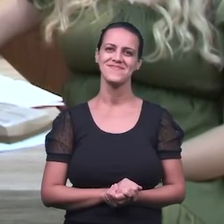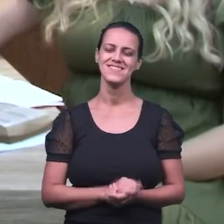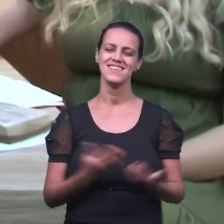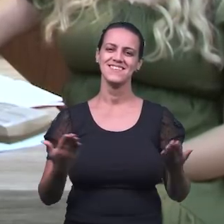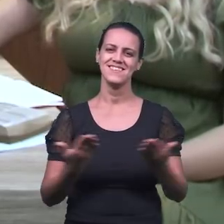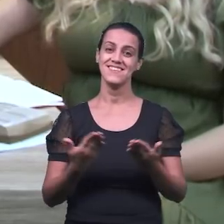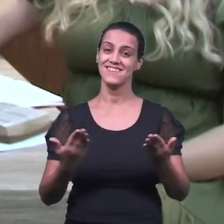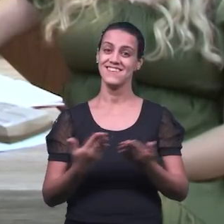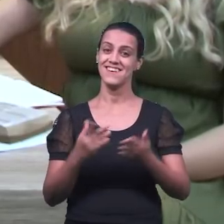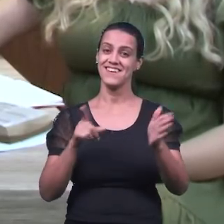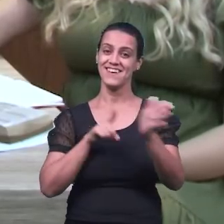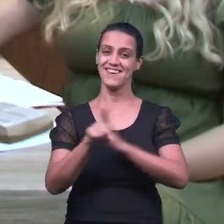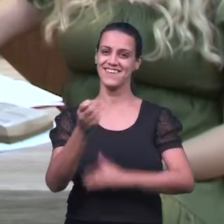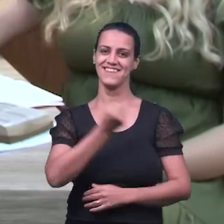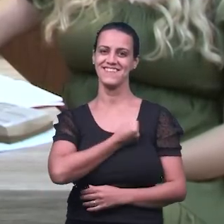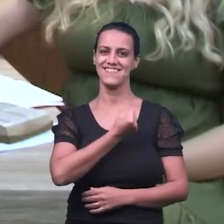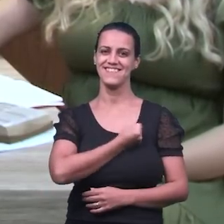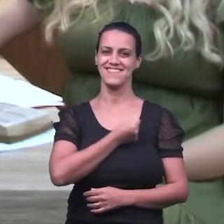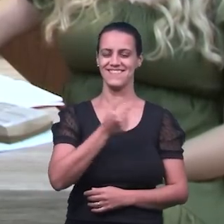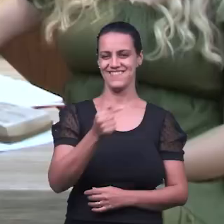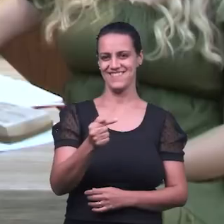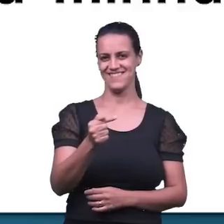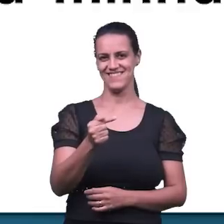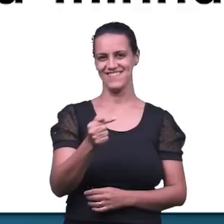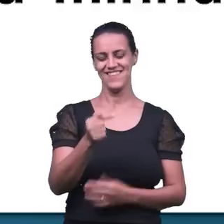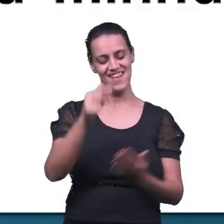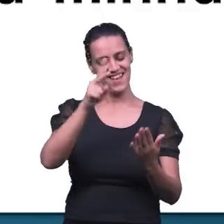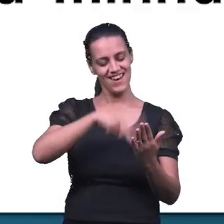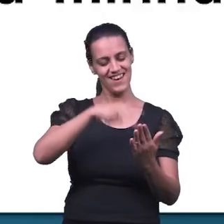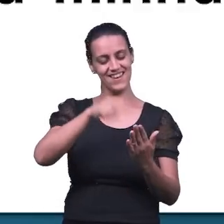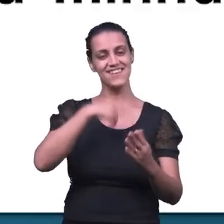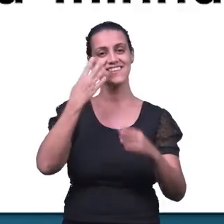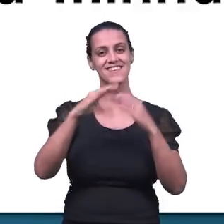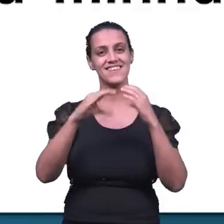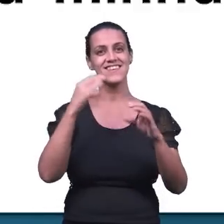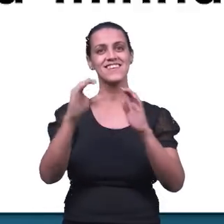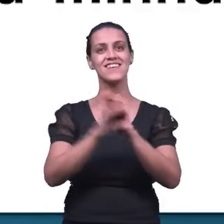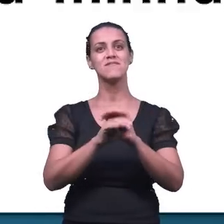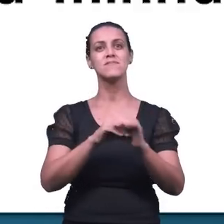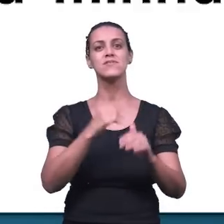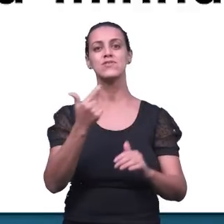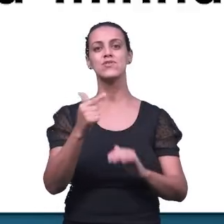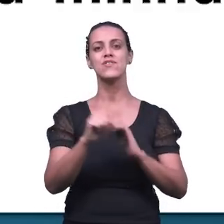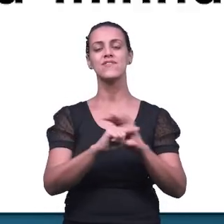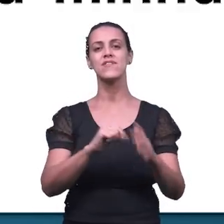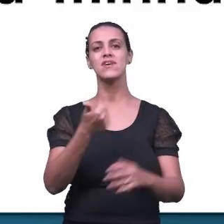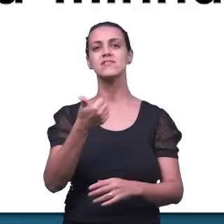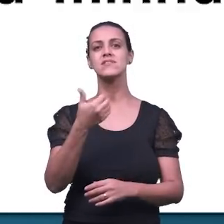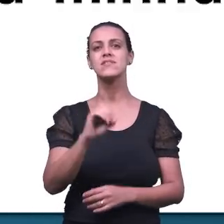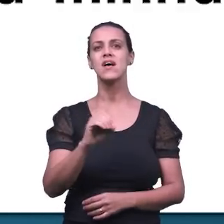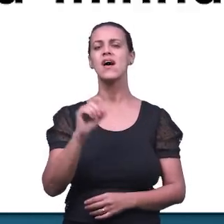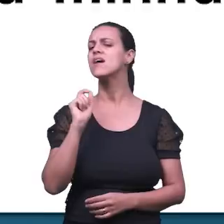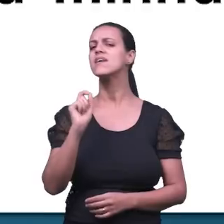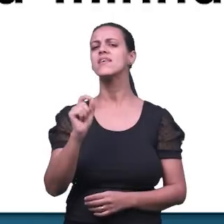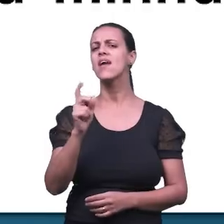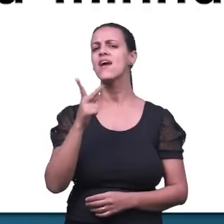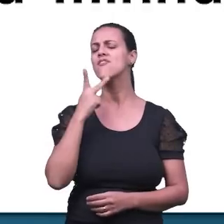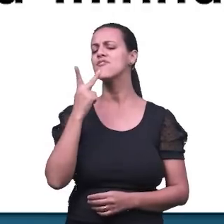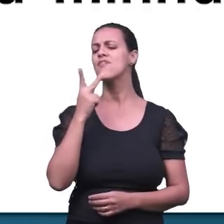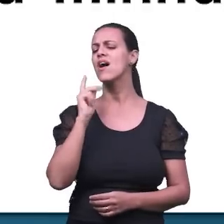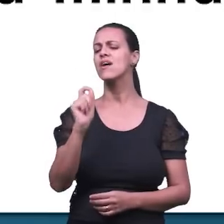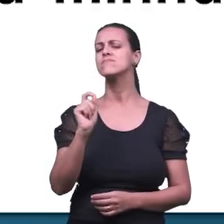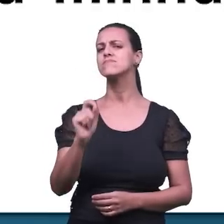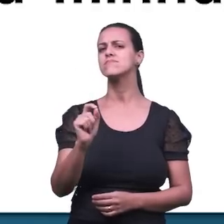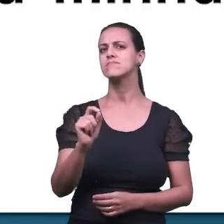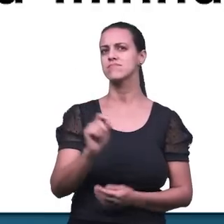agora então à pergunta de número 7, que diz, lendo Cantares, capítulo 2, verso 10, quem está